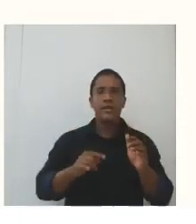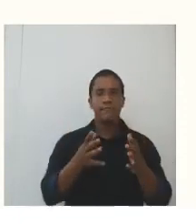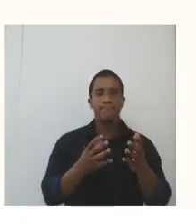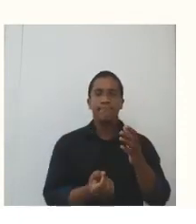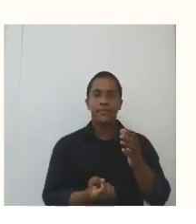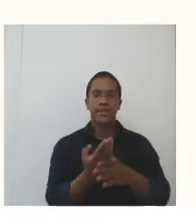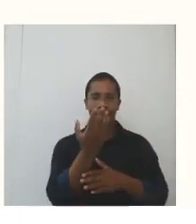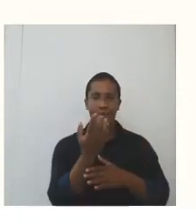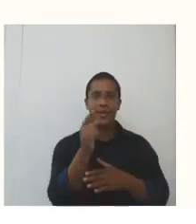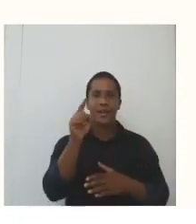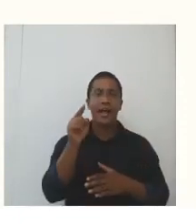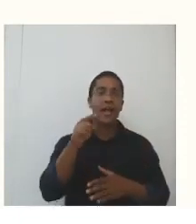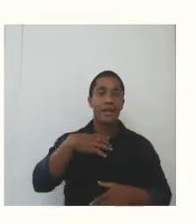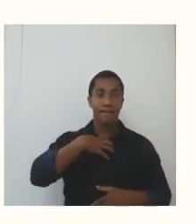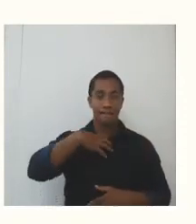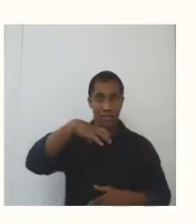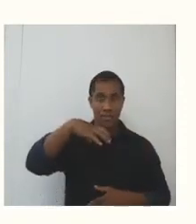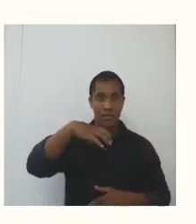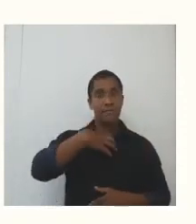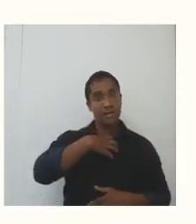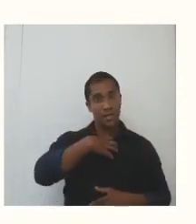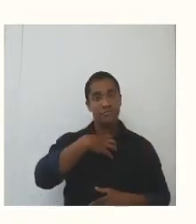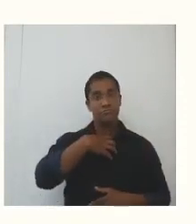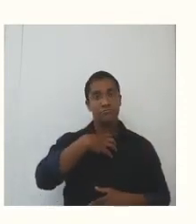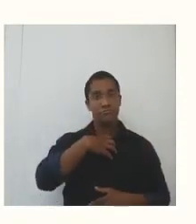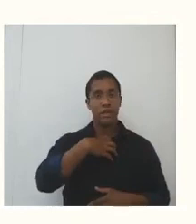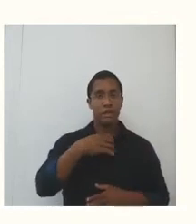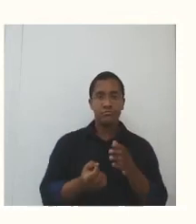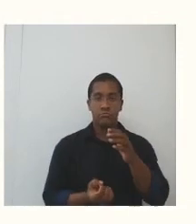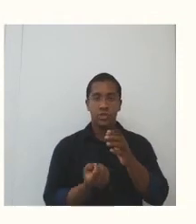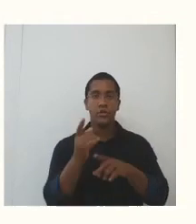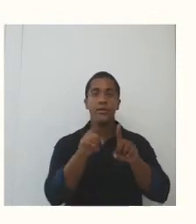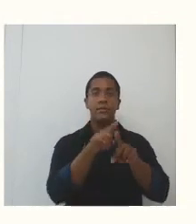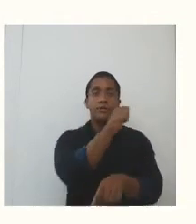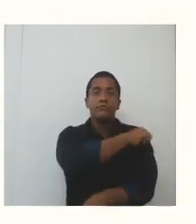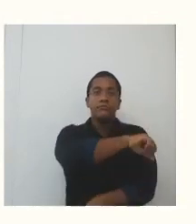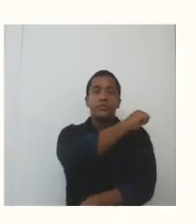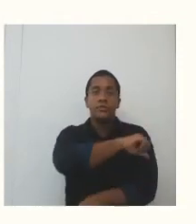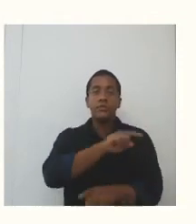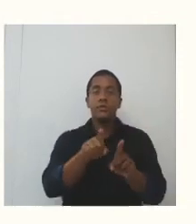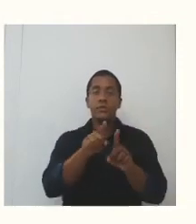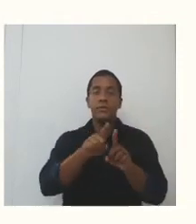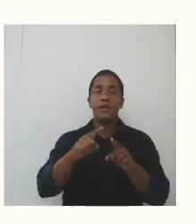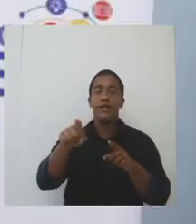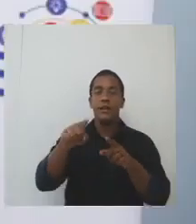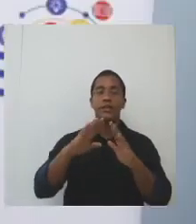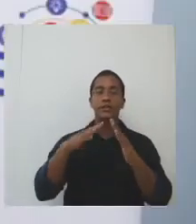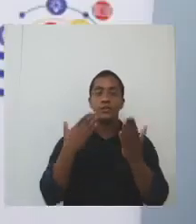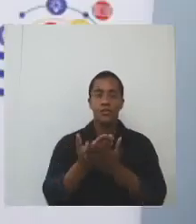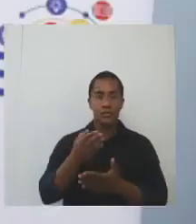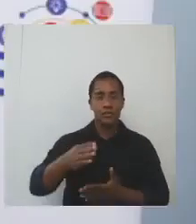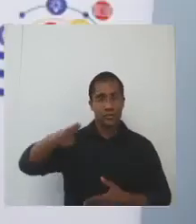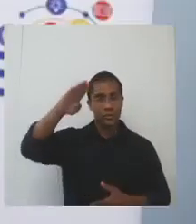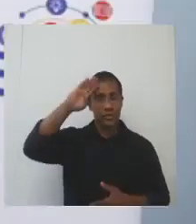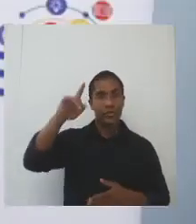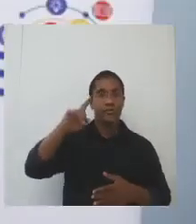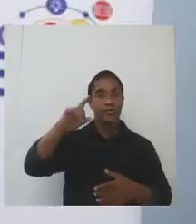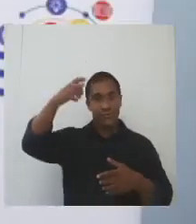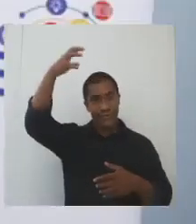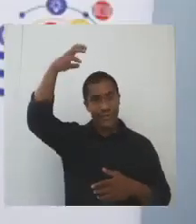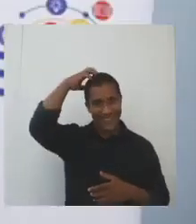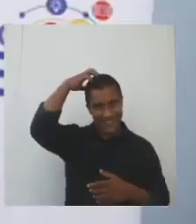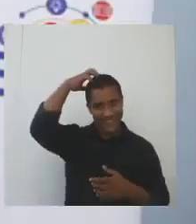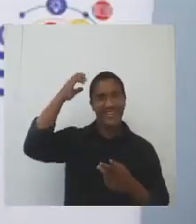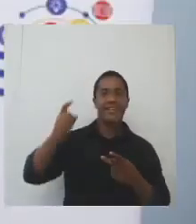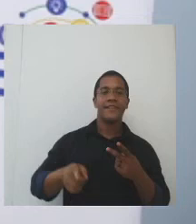e do Rio de Janeiro. Vamos ter também ó, a presença da Academia Militar Real, a Academia